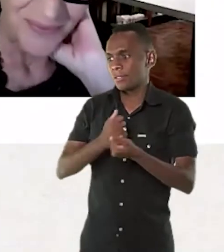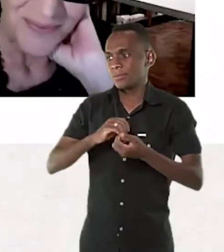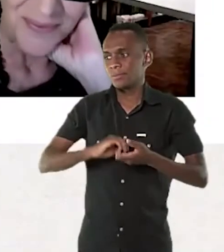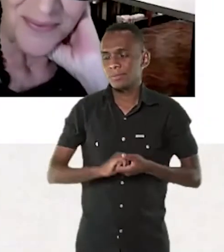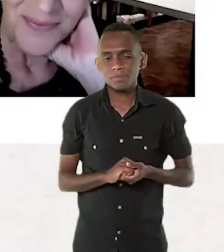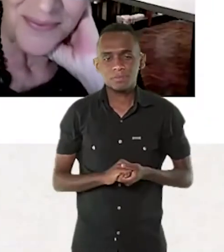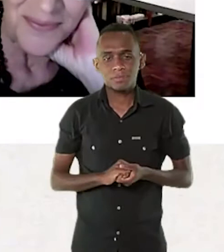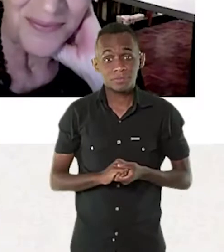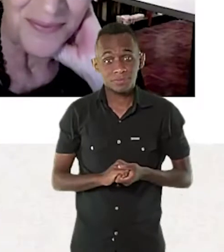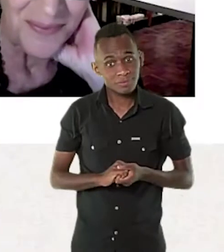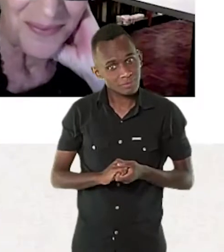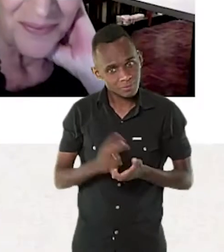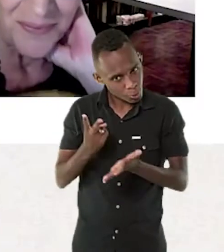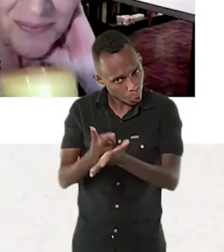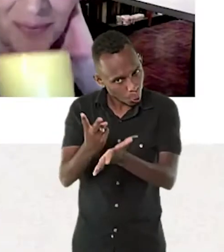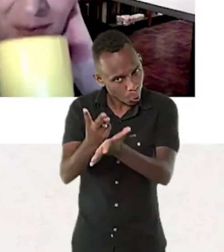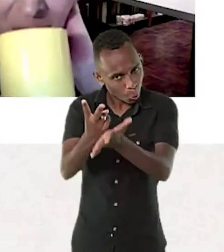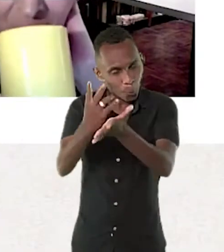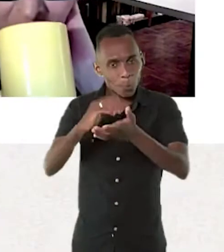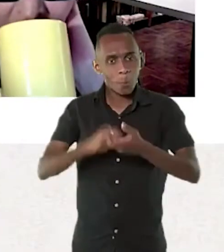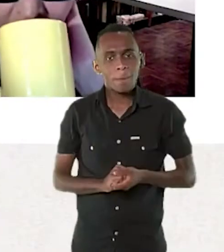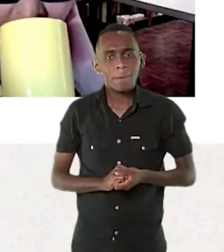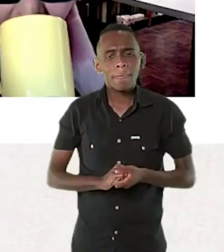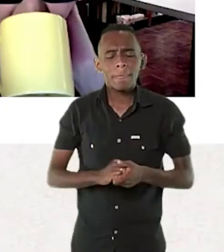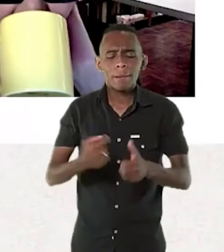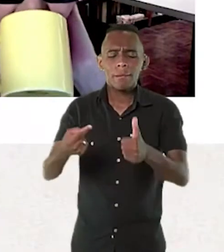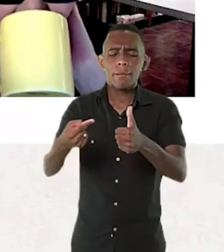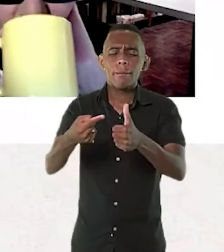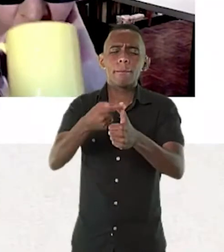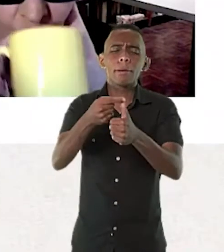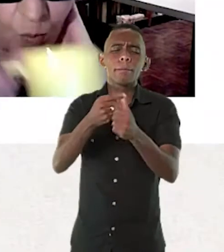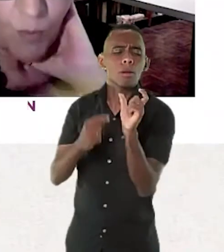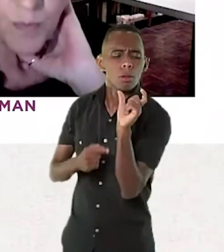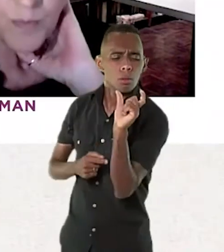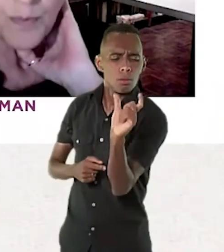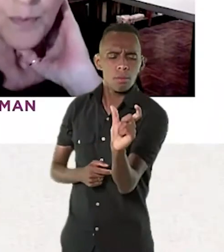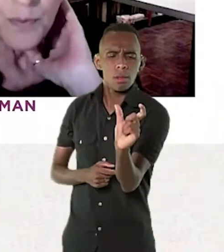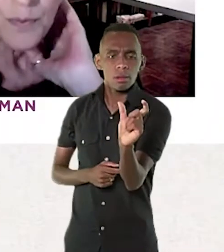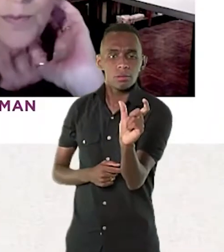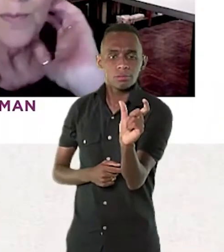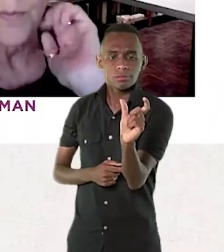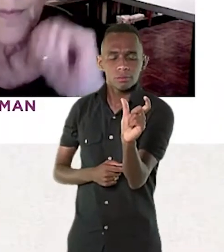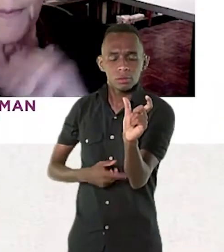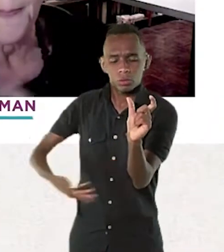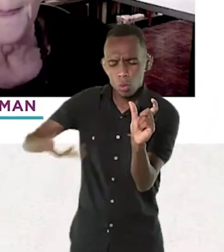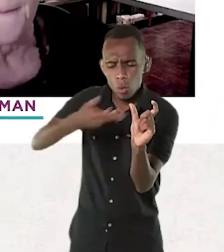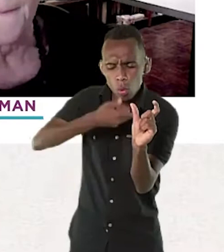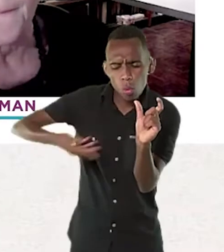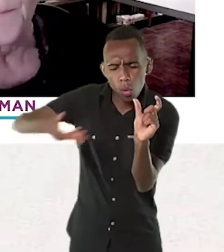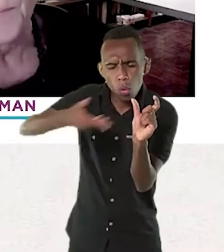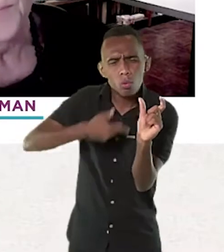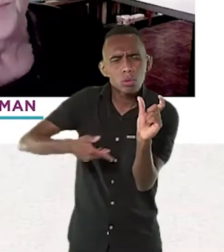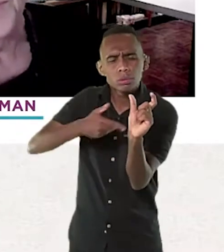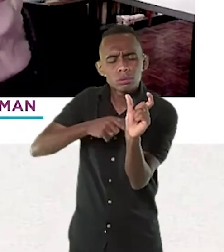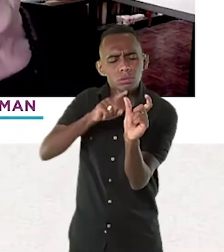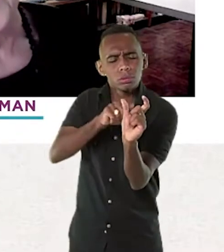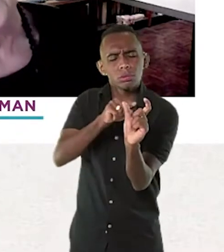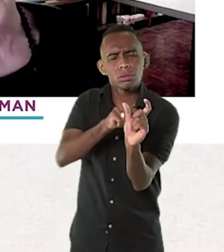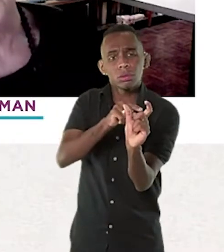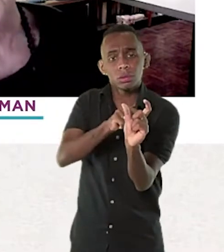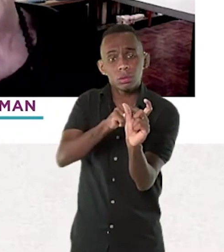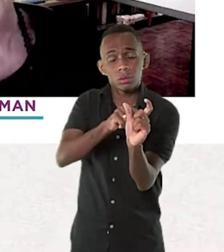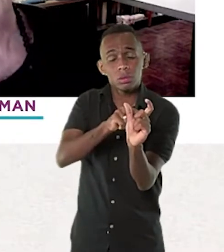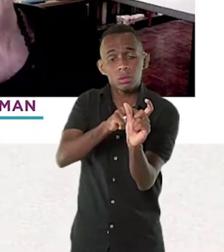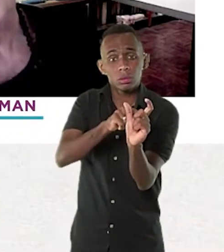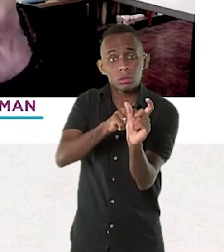vamos lá. Olha, a primeira palavra que eu queria julgar na nossa conversa é uma palavra que